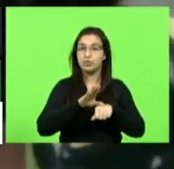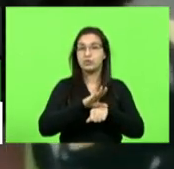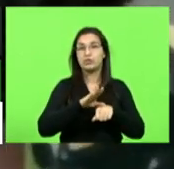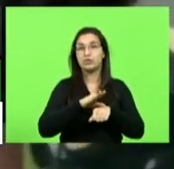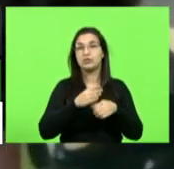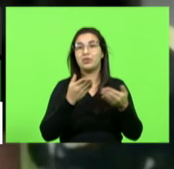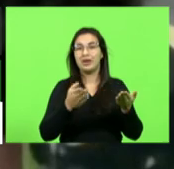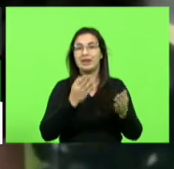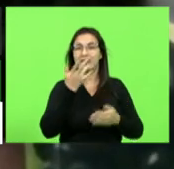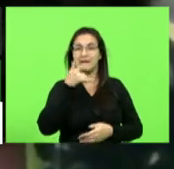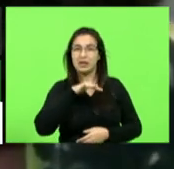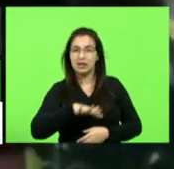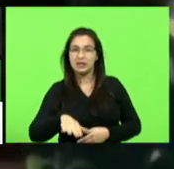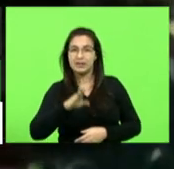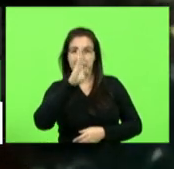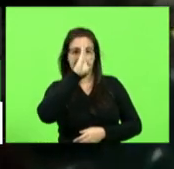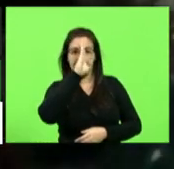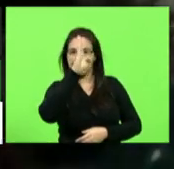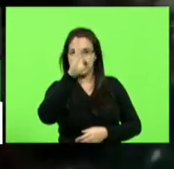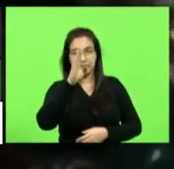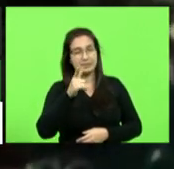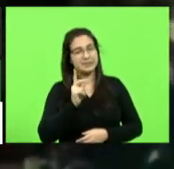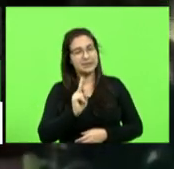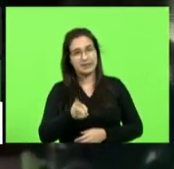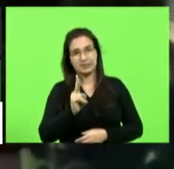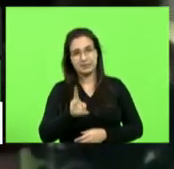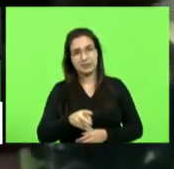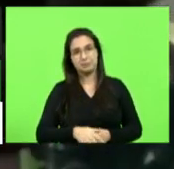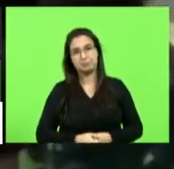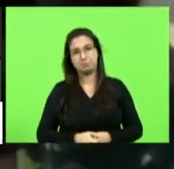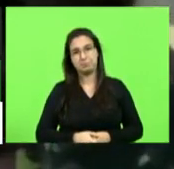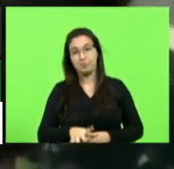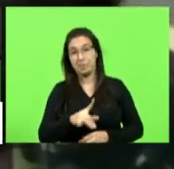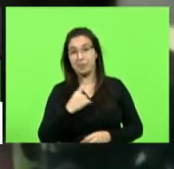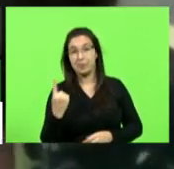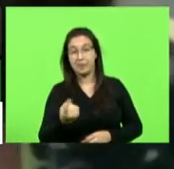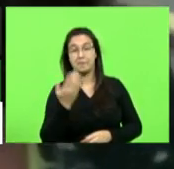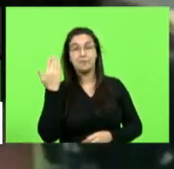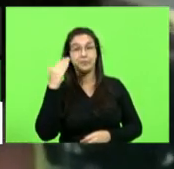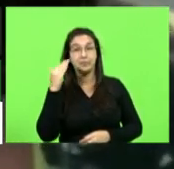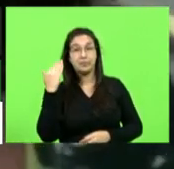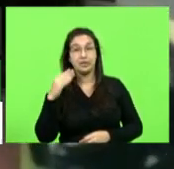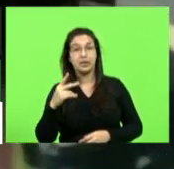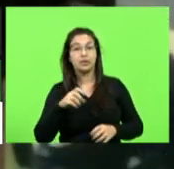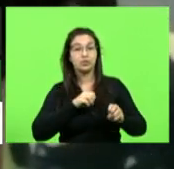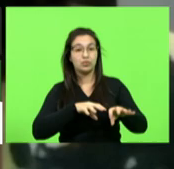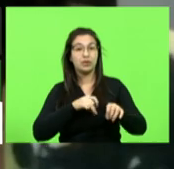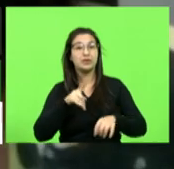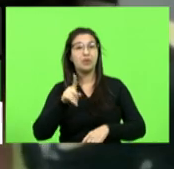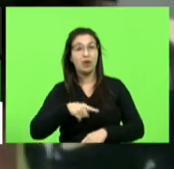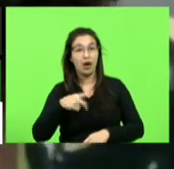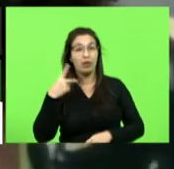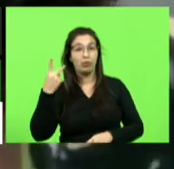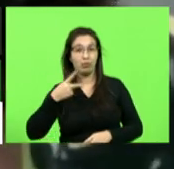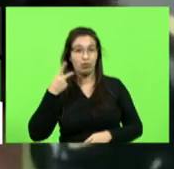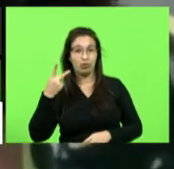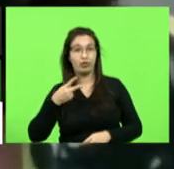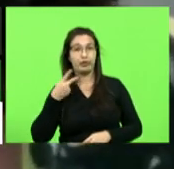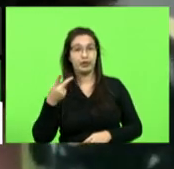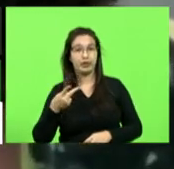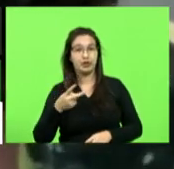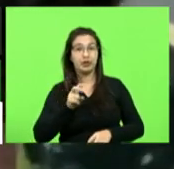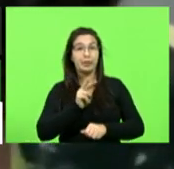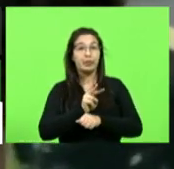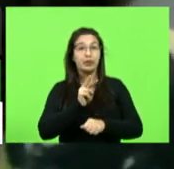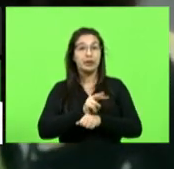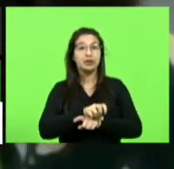prioridade absoluta. Nós temos a compreensão de que a educação é uma política que está no campo da proteção social